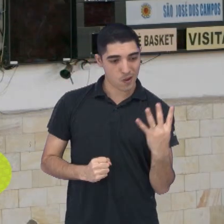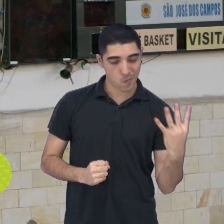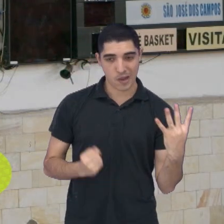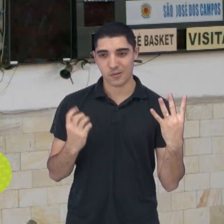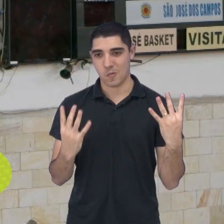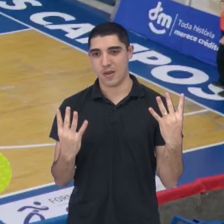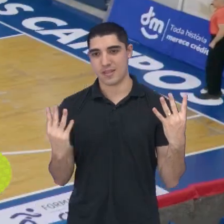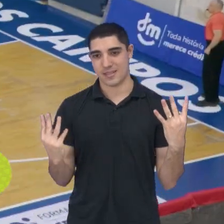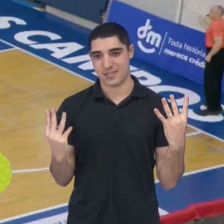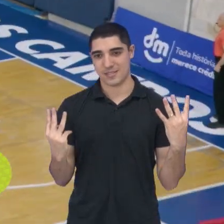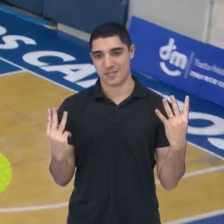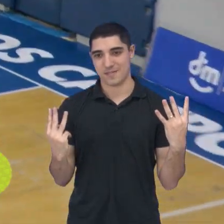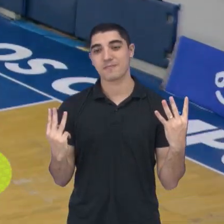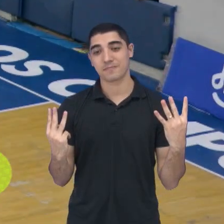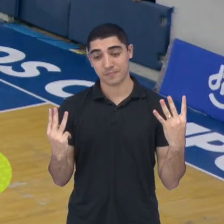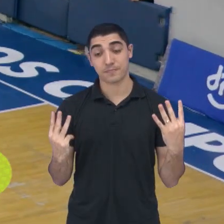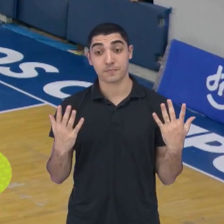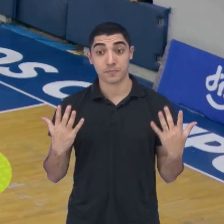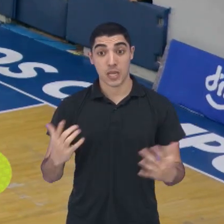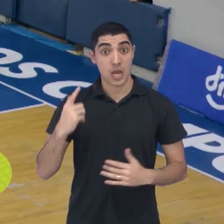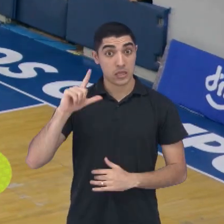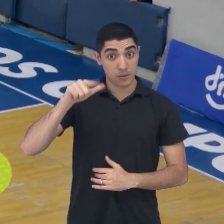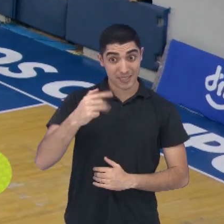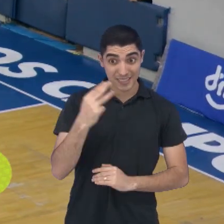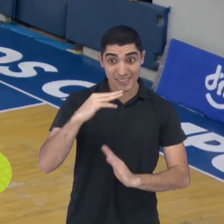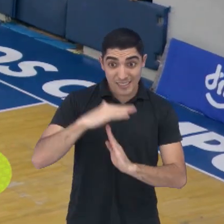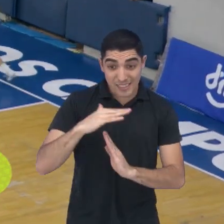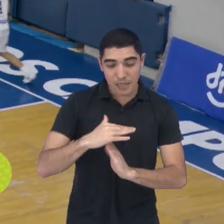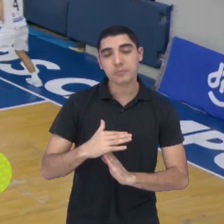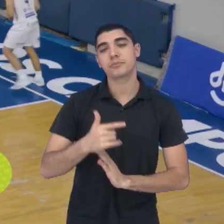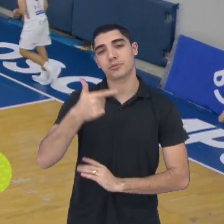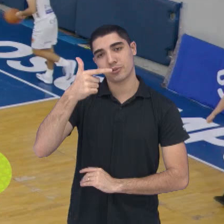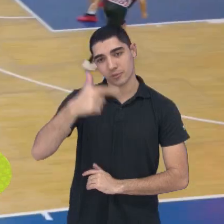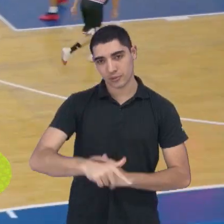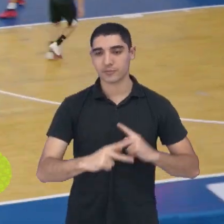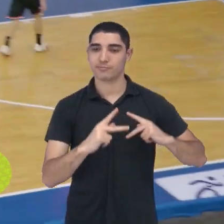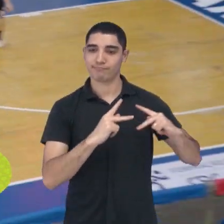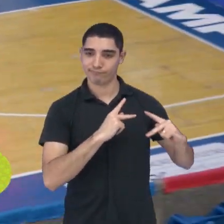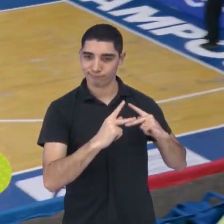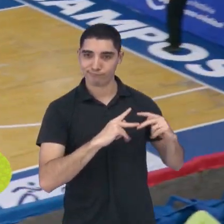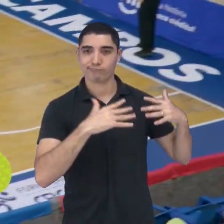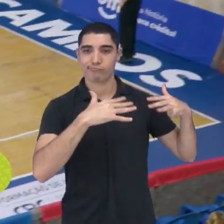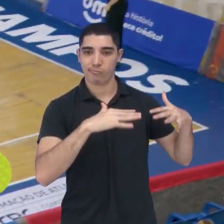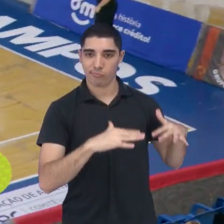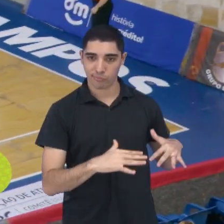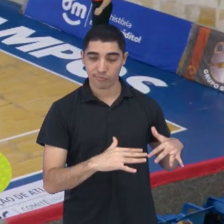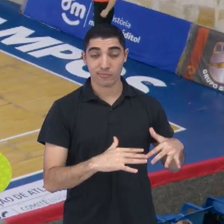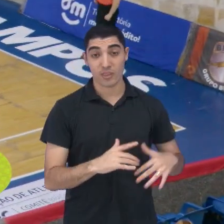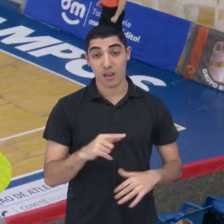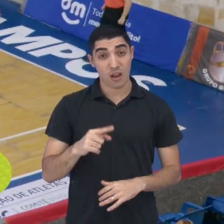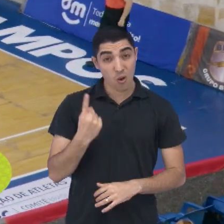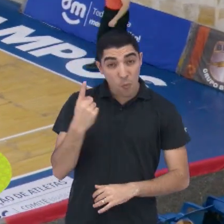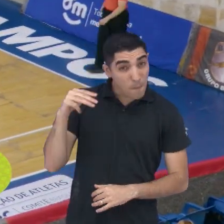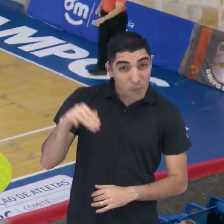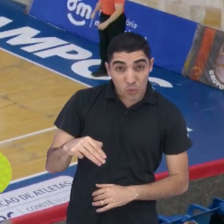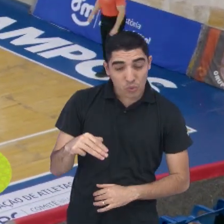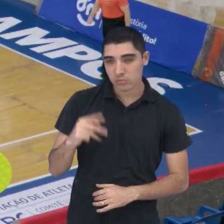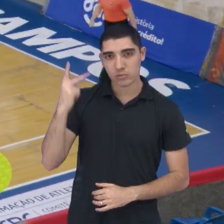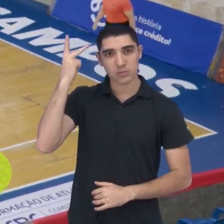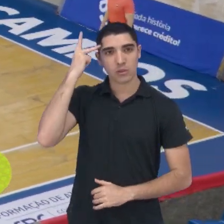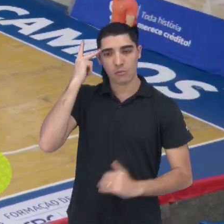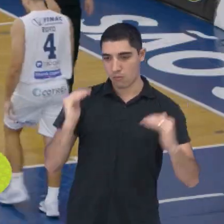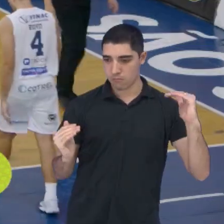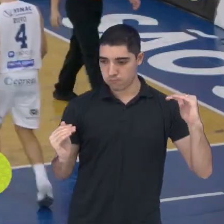44-43. O terceiro período, mais uma vez, deixou a desejar. Em 1 minuto, o São Paulo abriu 8 pontos